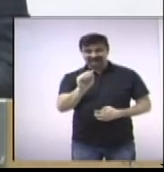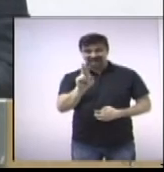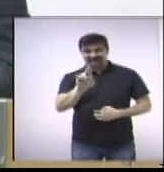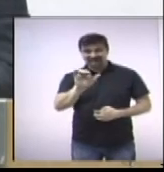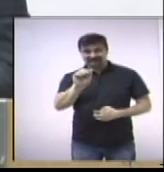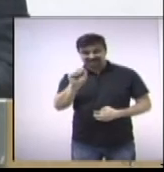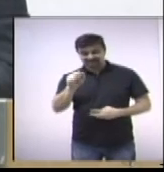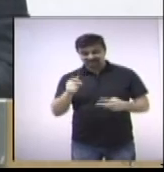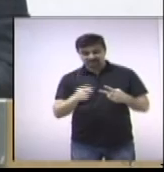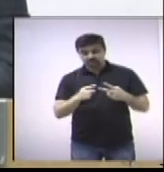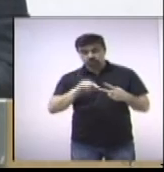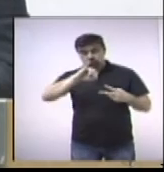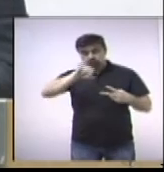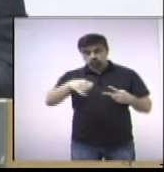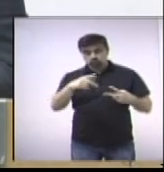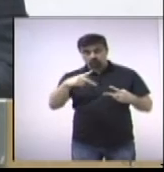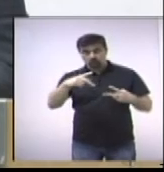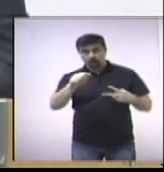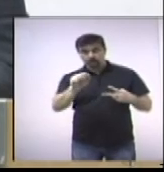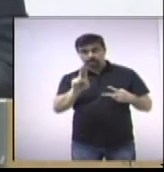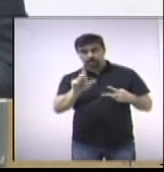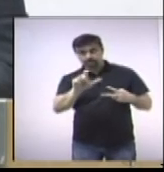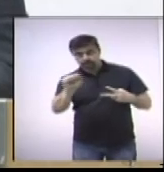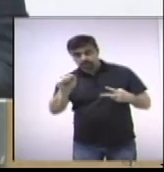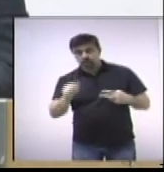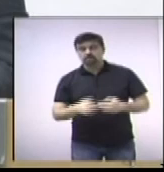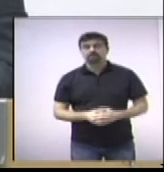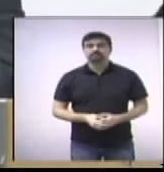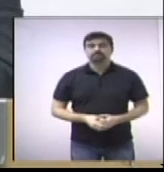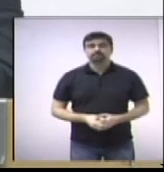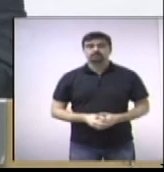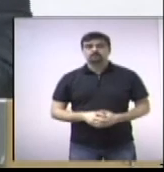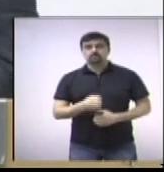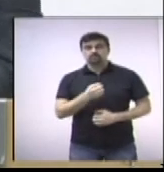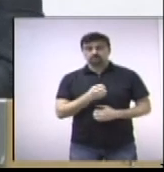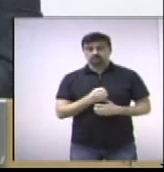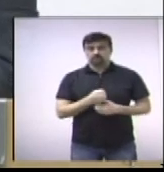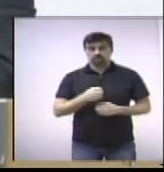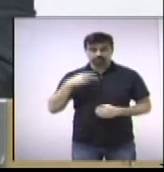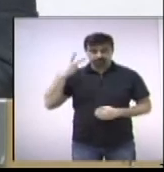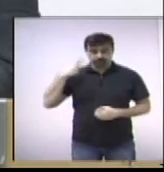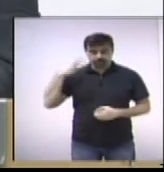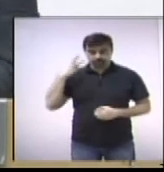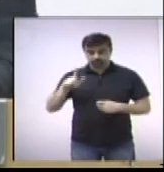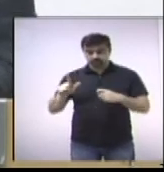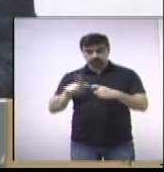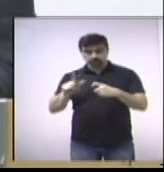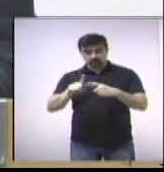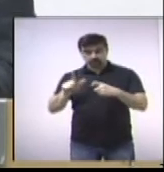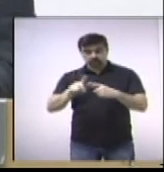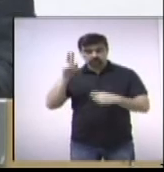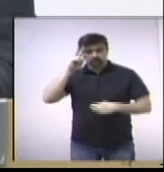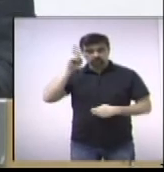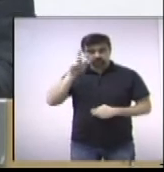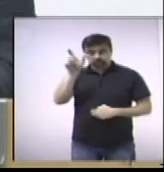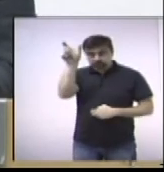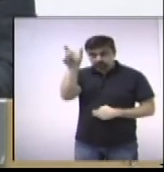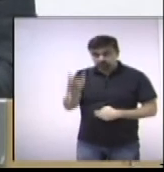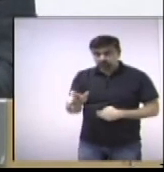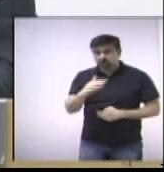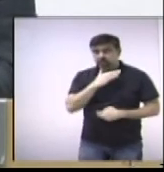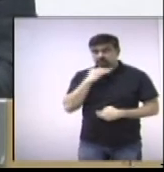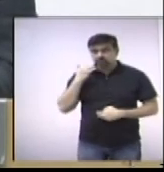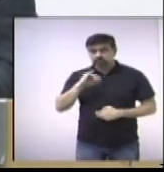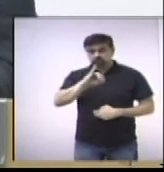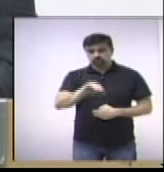Paula Souza e José Black. Número 182 do vereador Gustavo Tecola, pelo falecimento do senhor